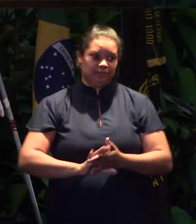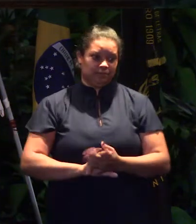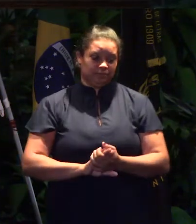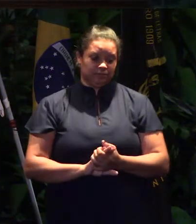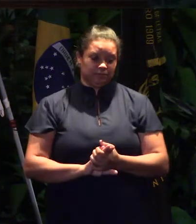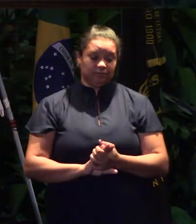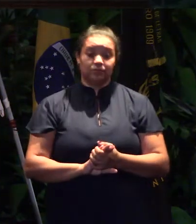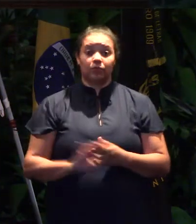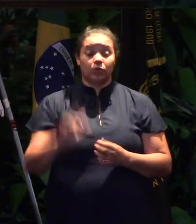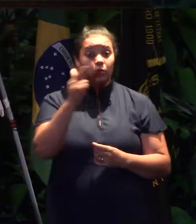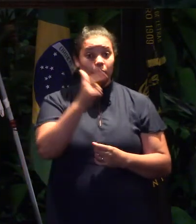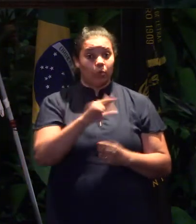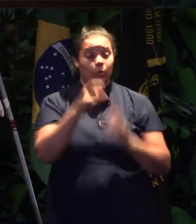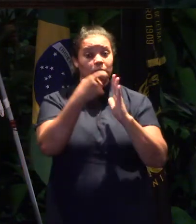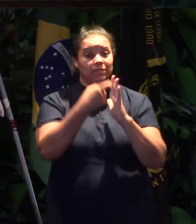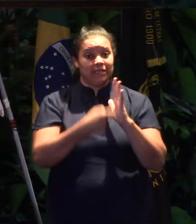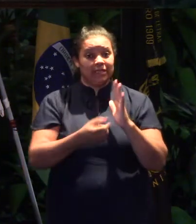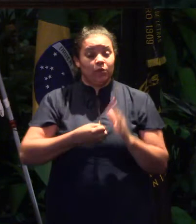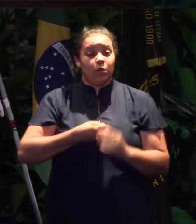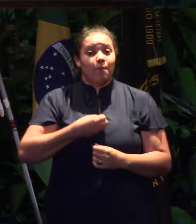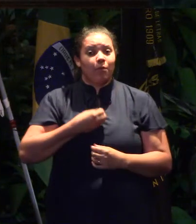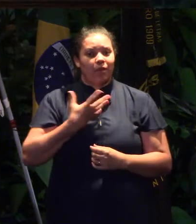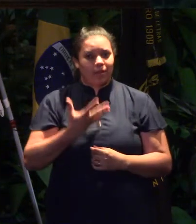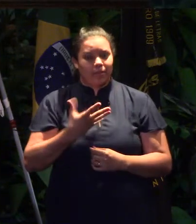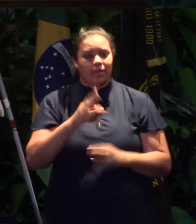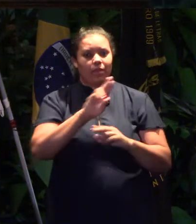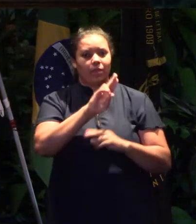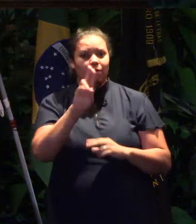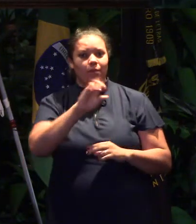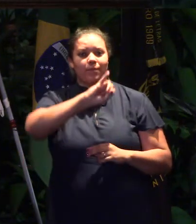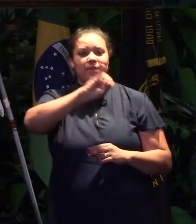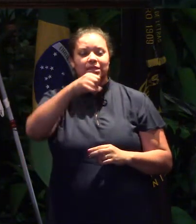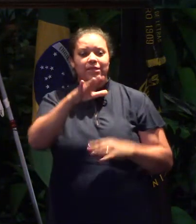O outro texto é um poema que se chama Jantando no Escuro.